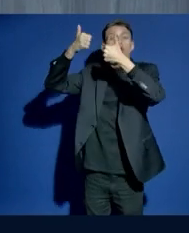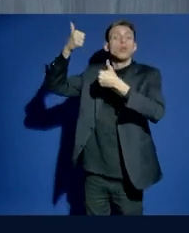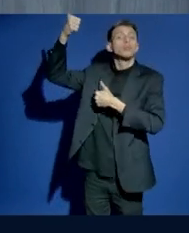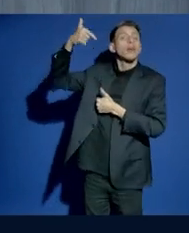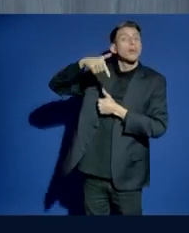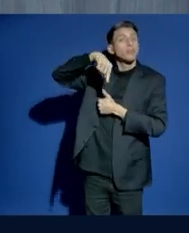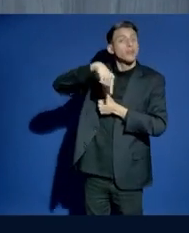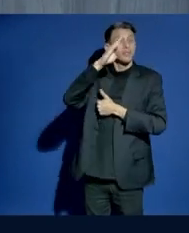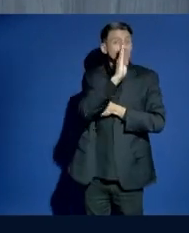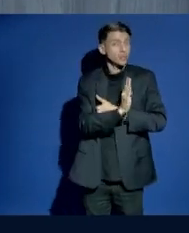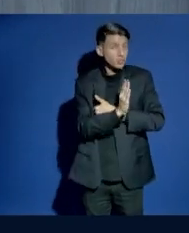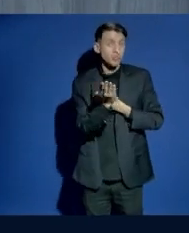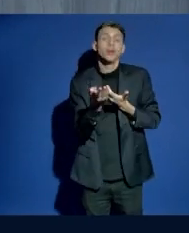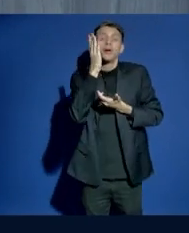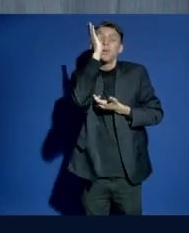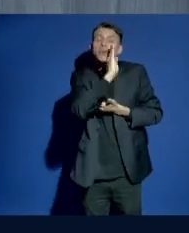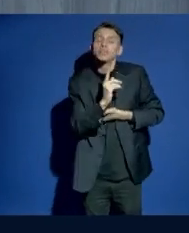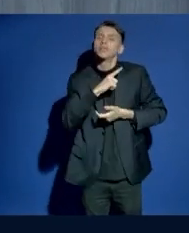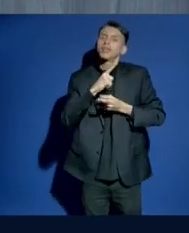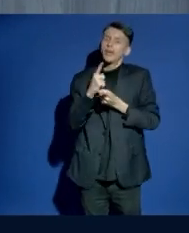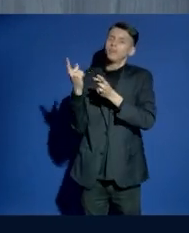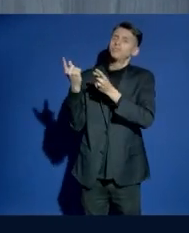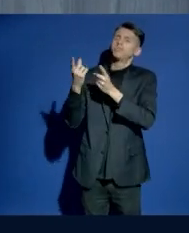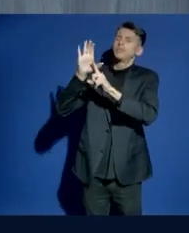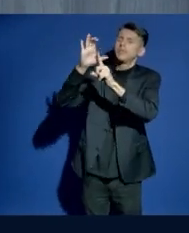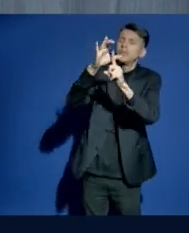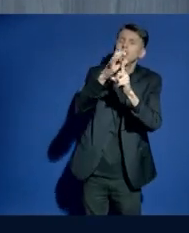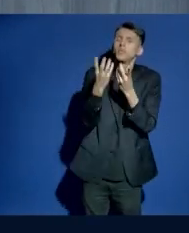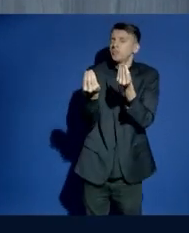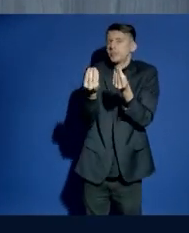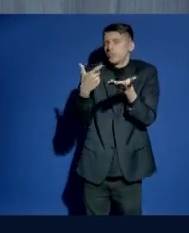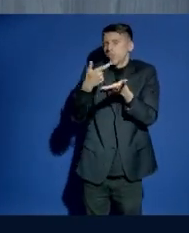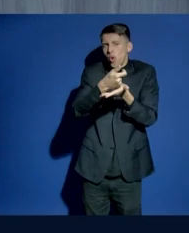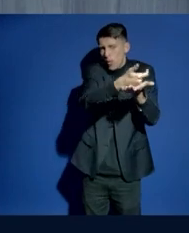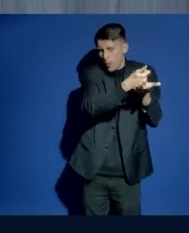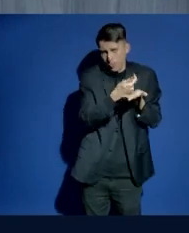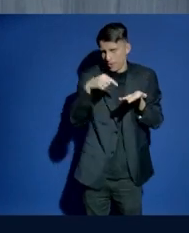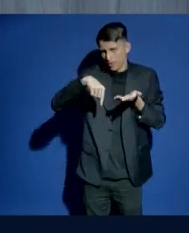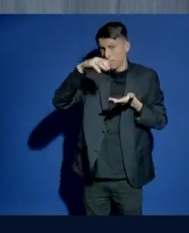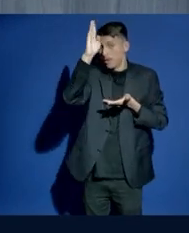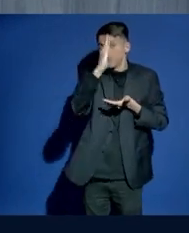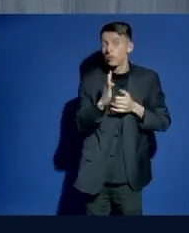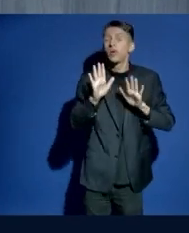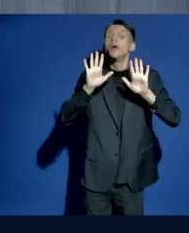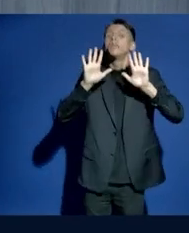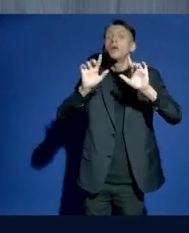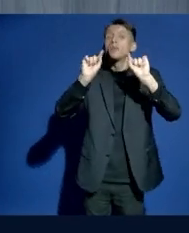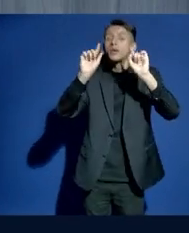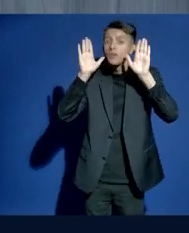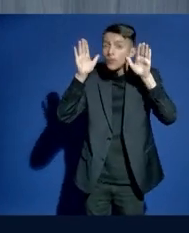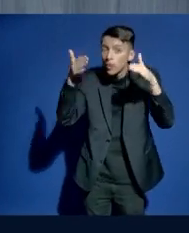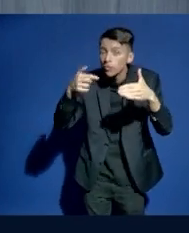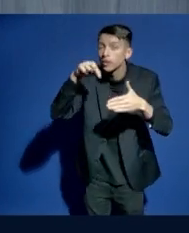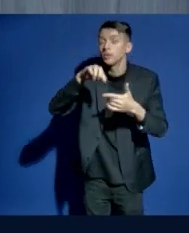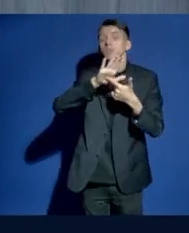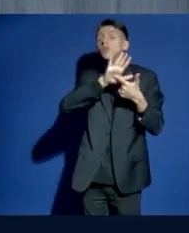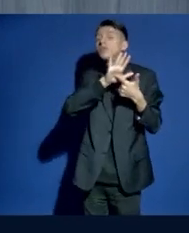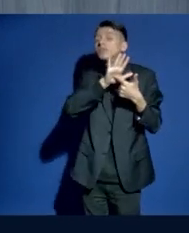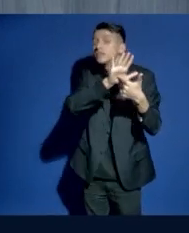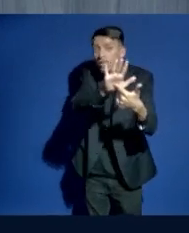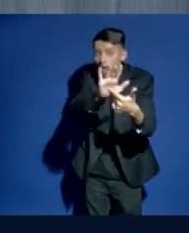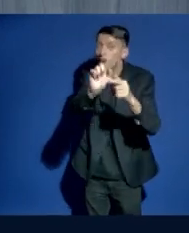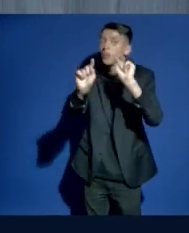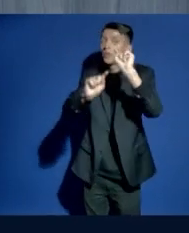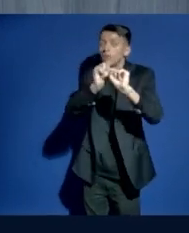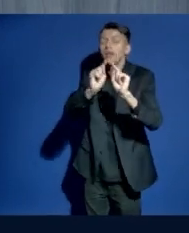quarta da questão do Brasil que o Brasil Mercado enorme para consumo varejo etc Então o que a gente tem que mostrar para eles